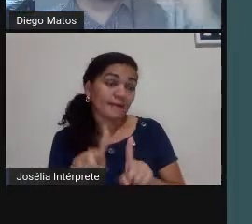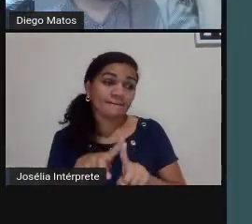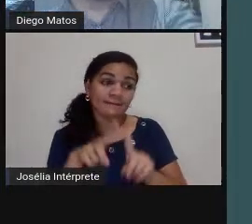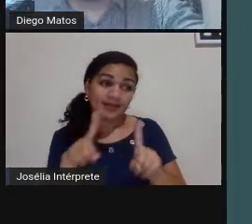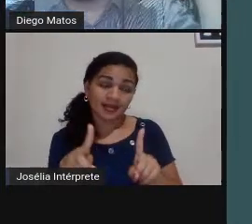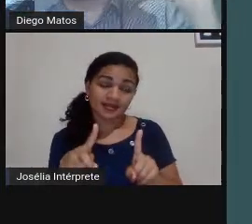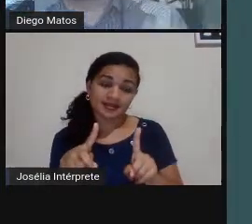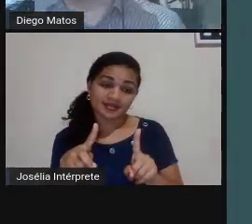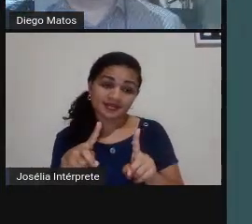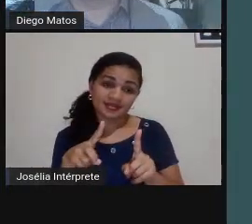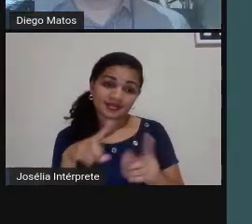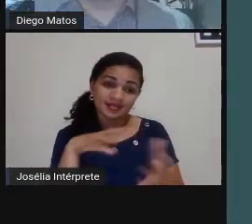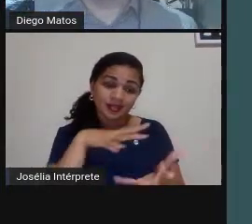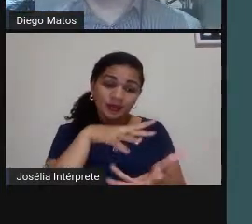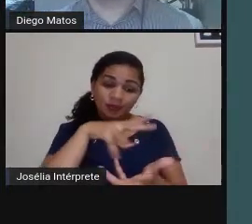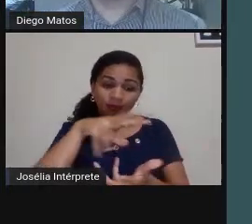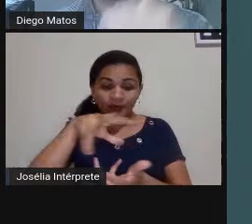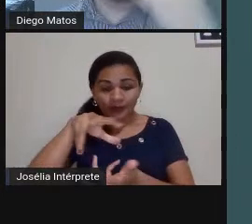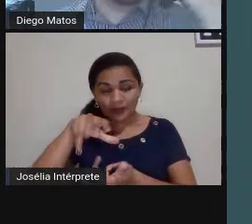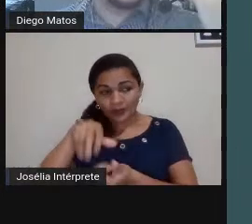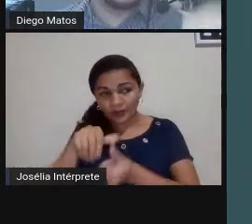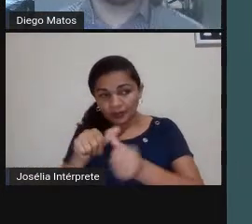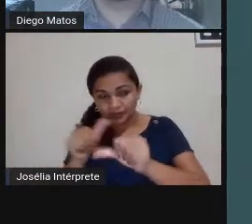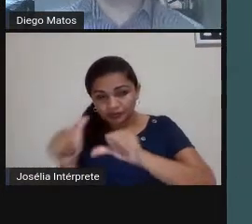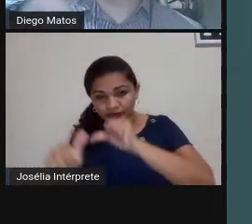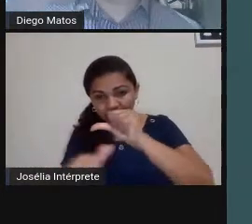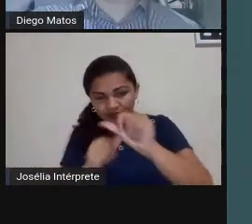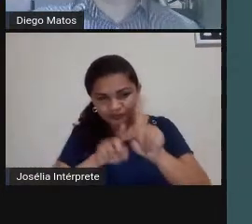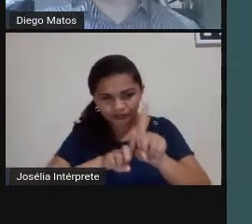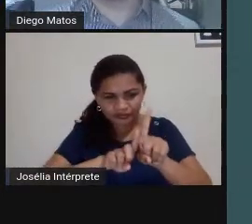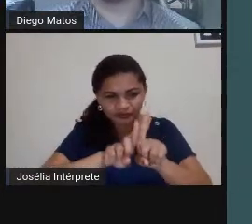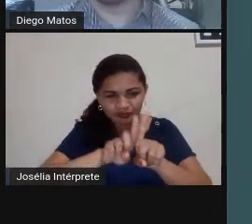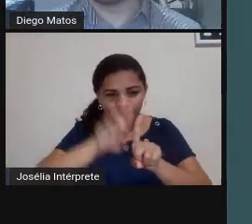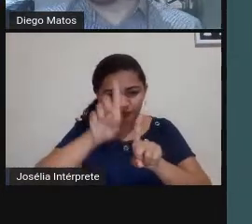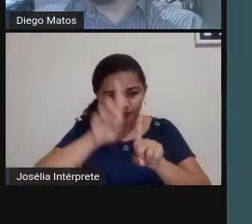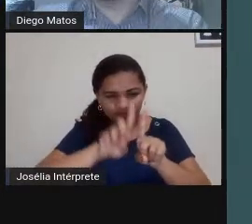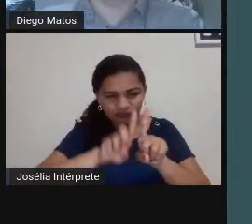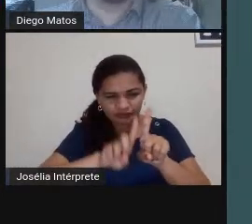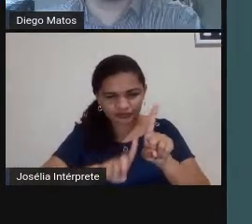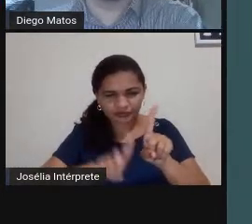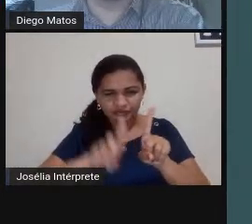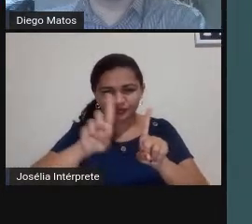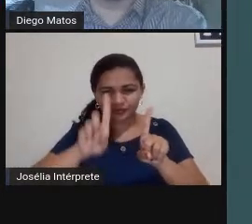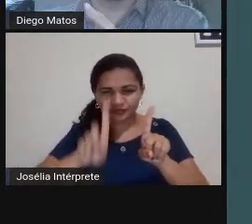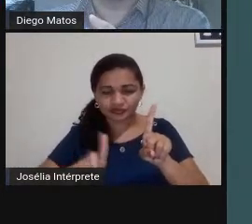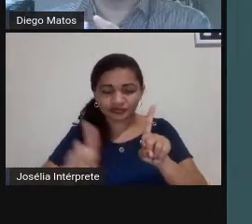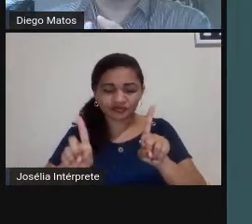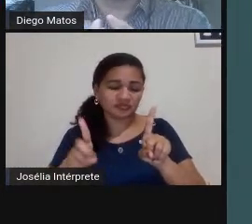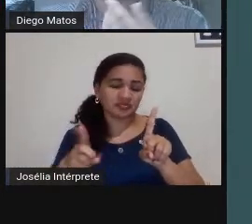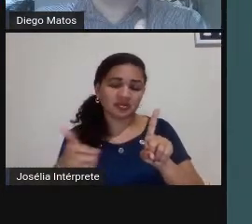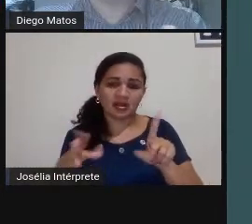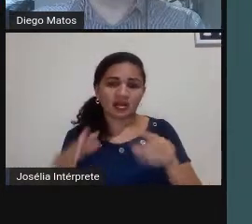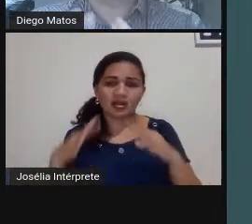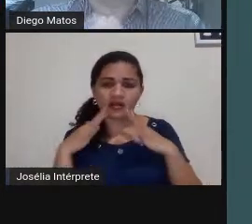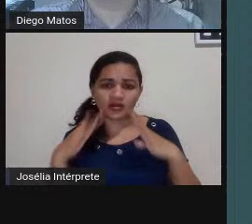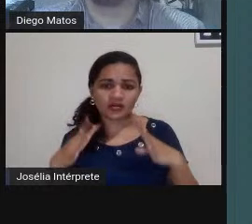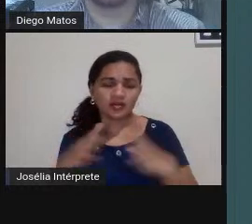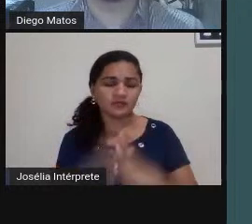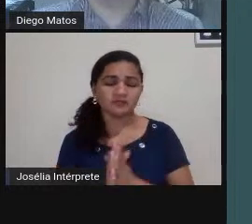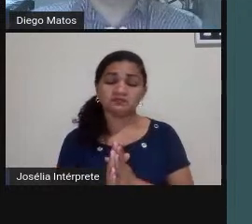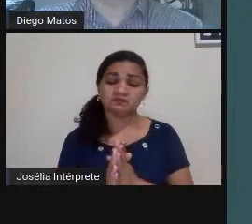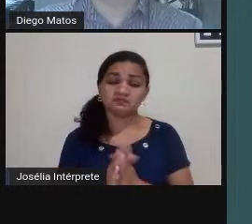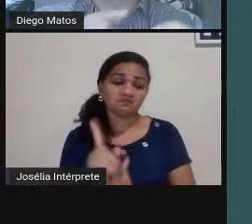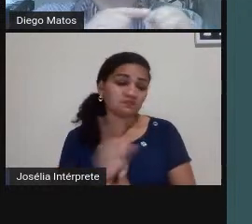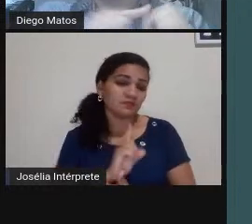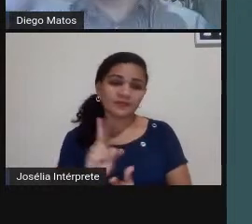terra alterou por exemplo chegou a temperaturas baixíssimas e altíssimas e nisso não ser algo natural Muito